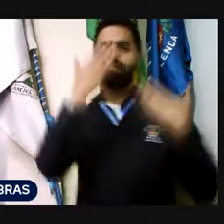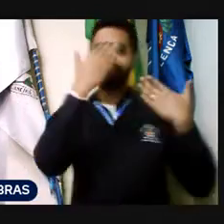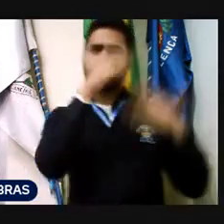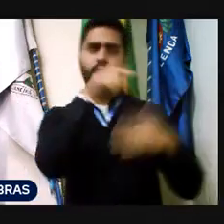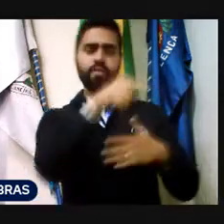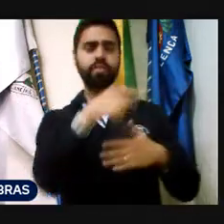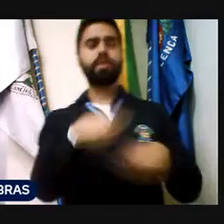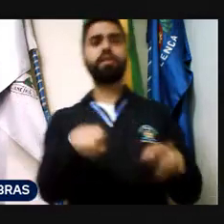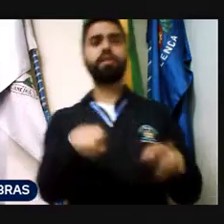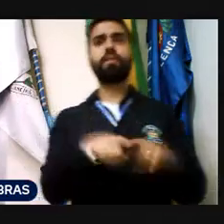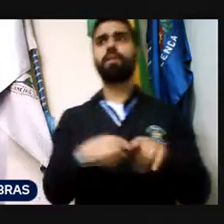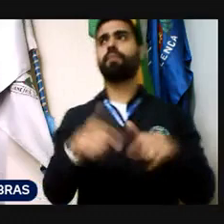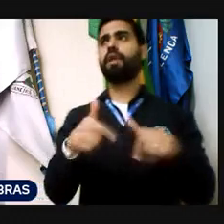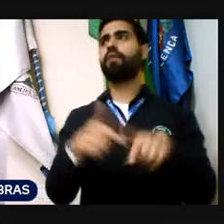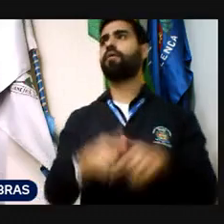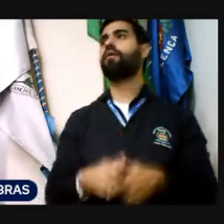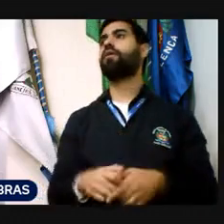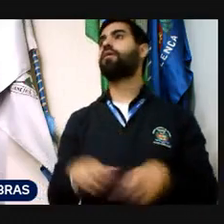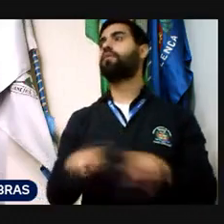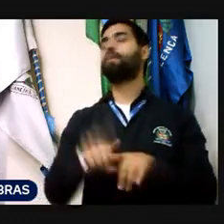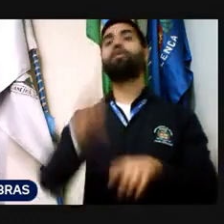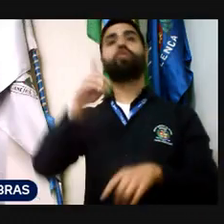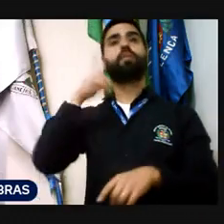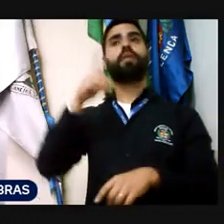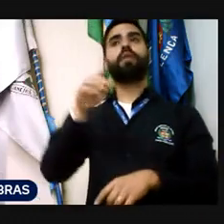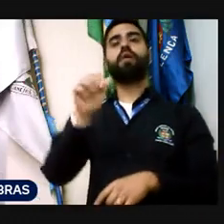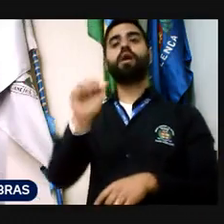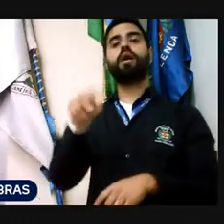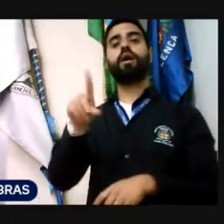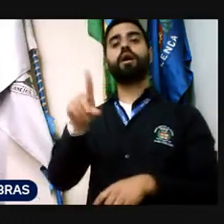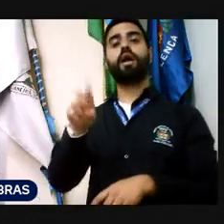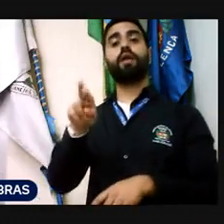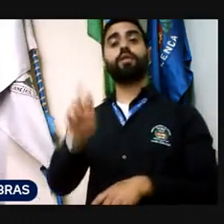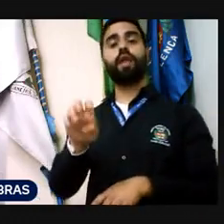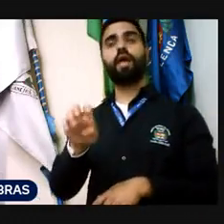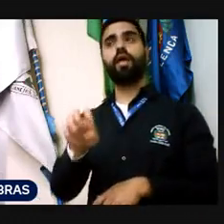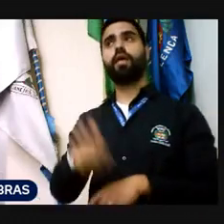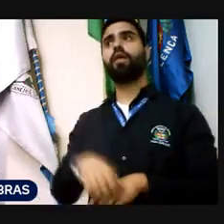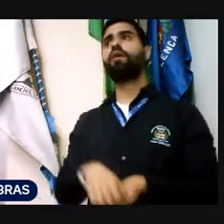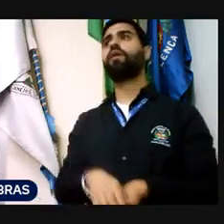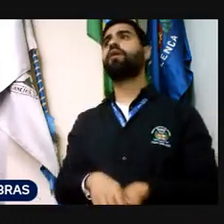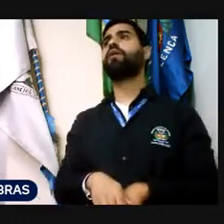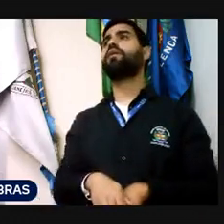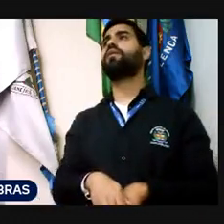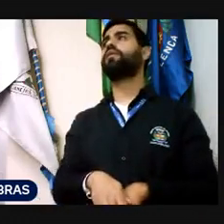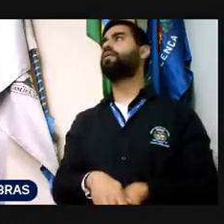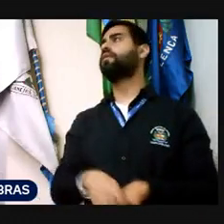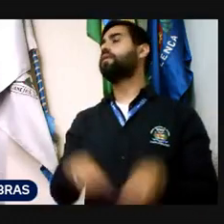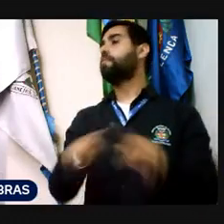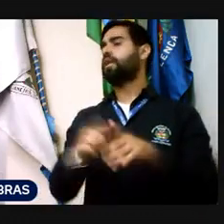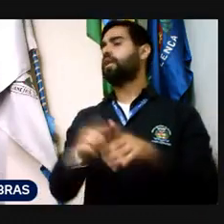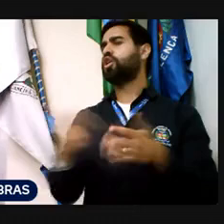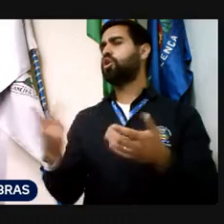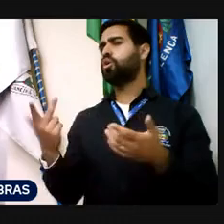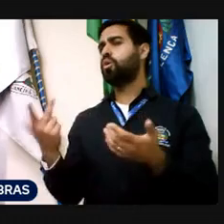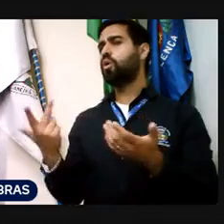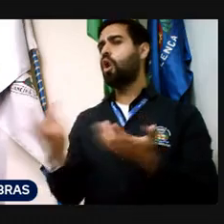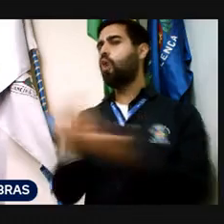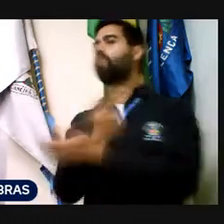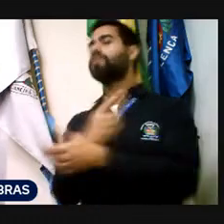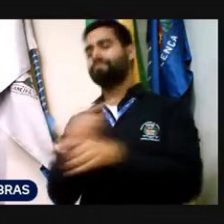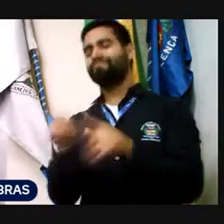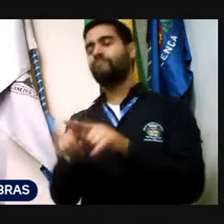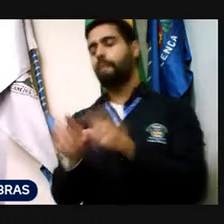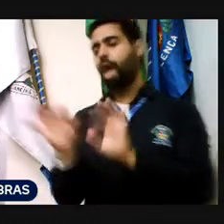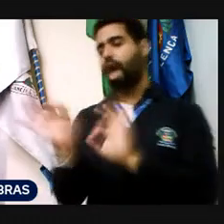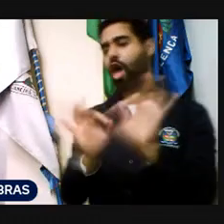e é grata também, vou lembrar também do deputado André Correia, que com os recursos, na época, quando era secretário do Meio Ambiente, ele conseguiu colocar